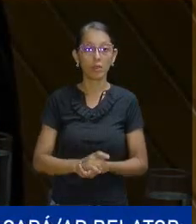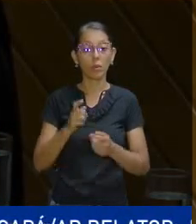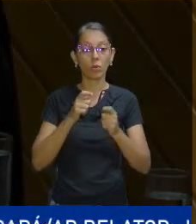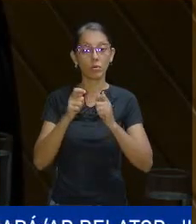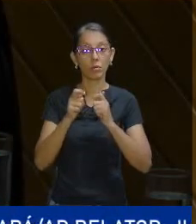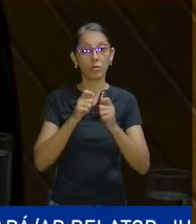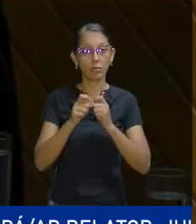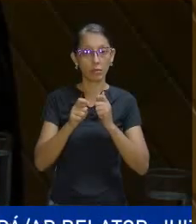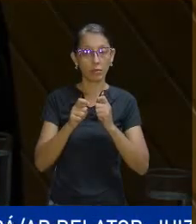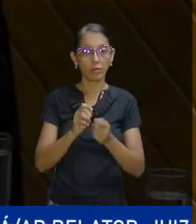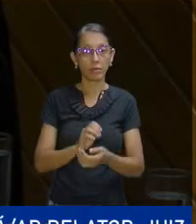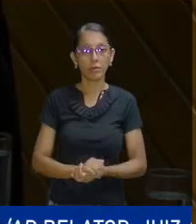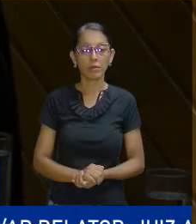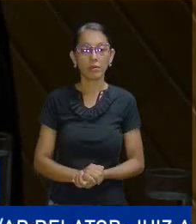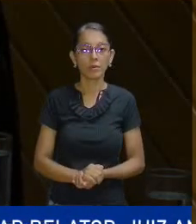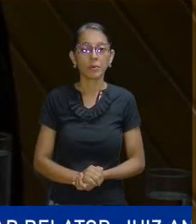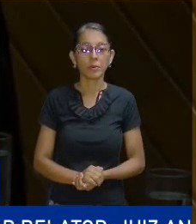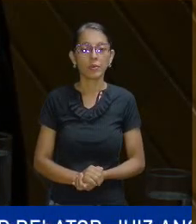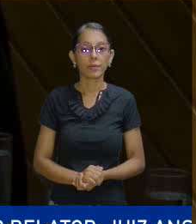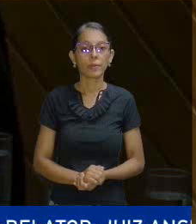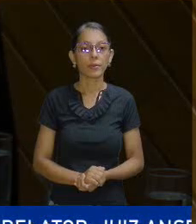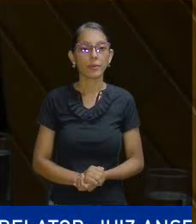contábeis. Então, eu